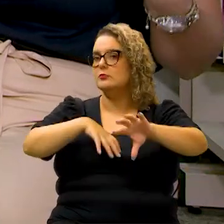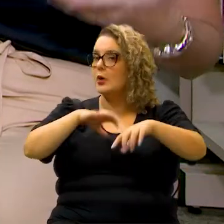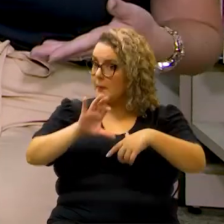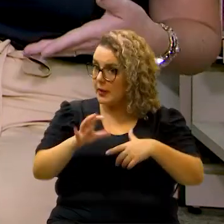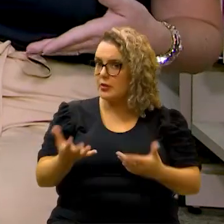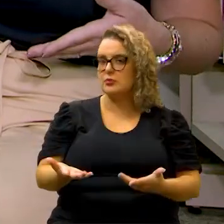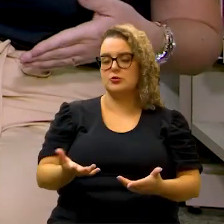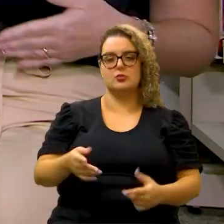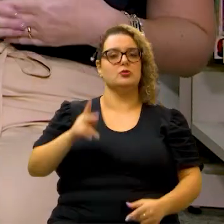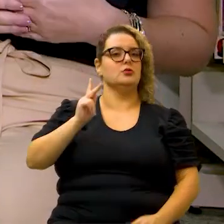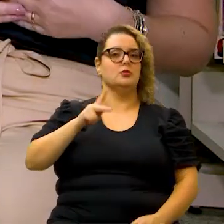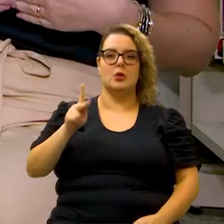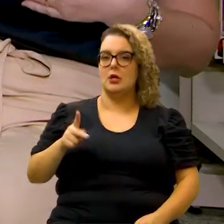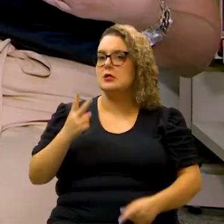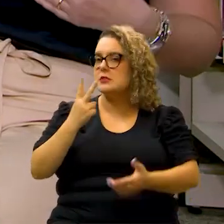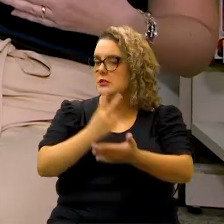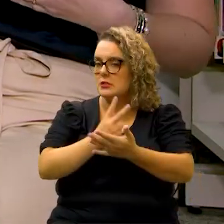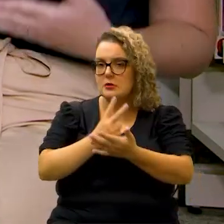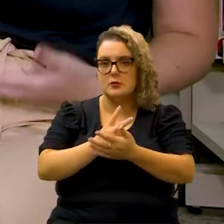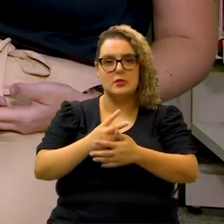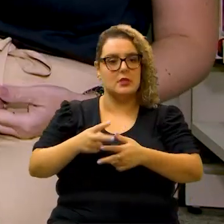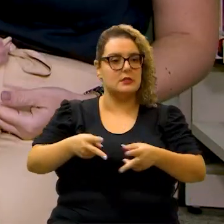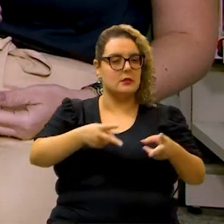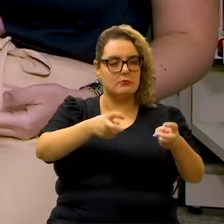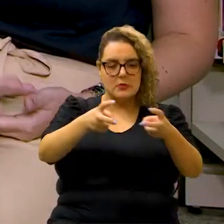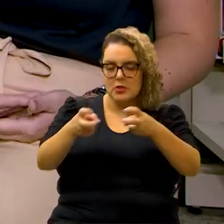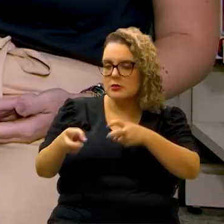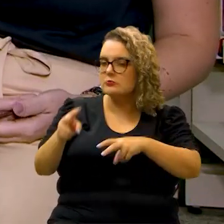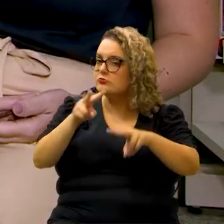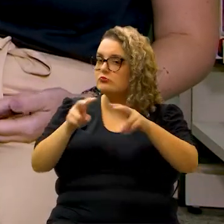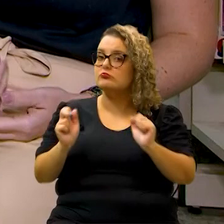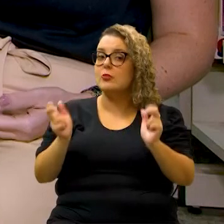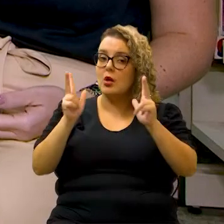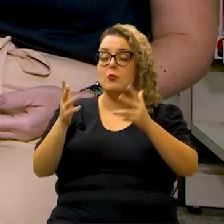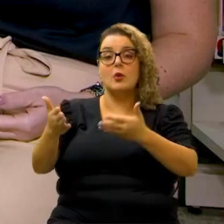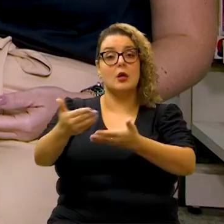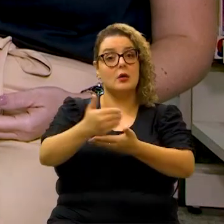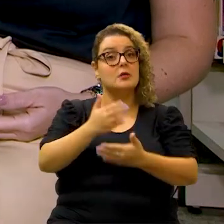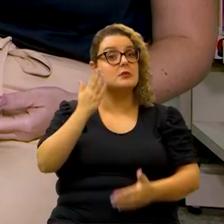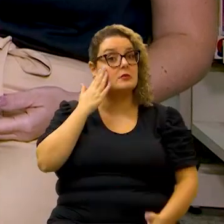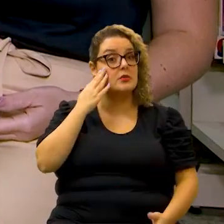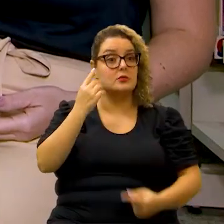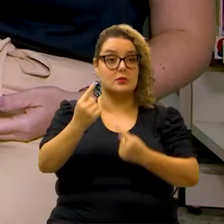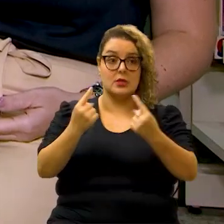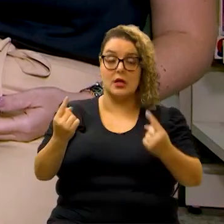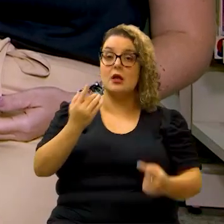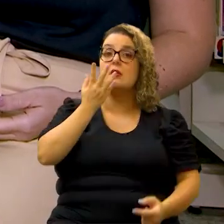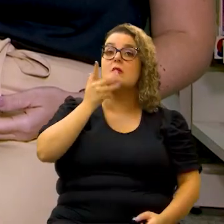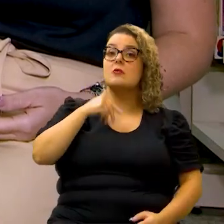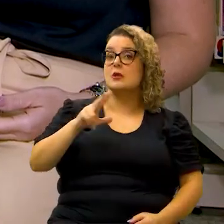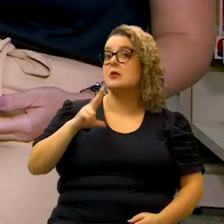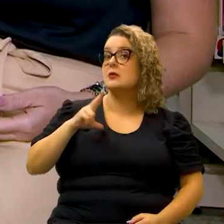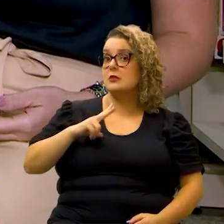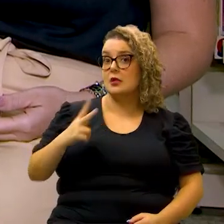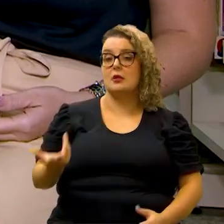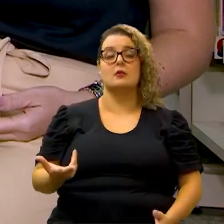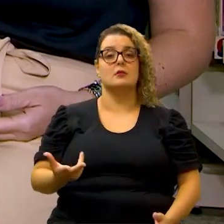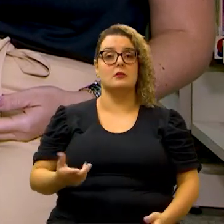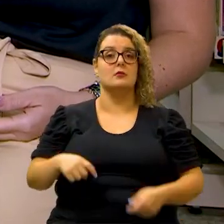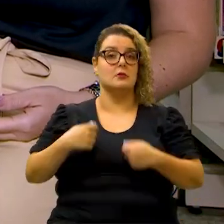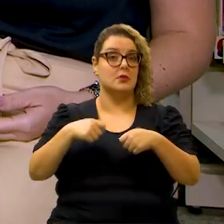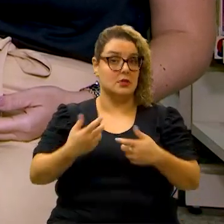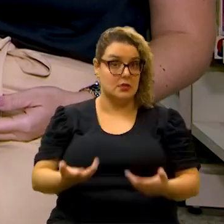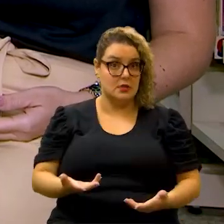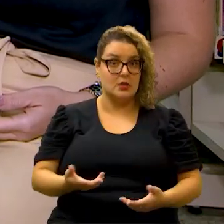é humanizado. Então, assim, os professores sempre ter esse olhar atento, esse olhar acolhedor, sabendo que cada criança tem as